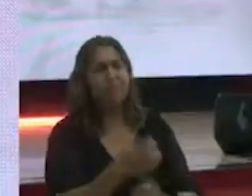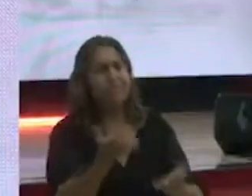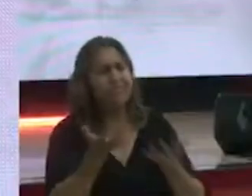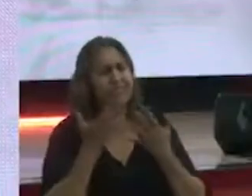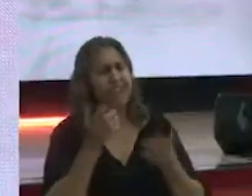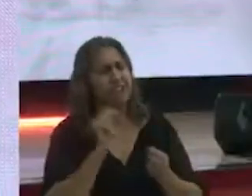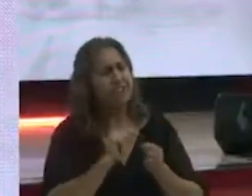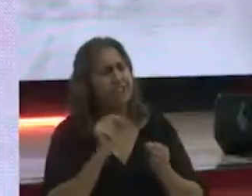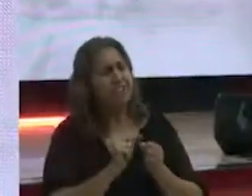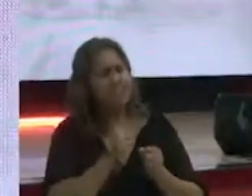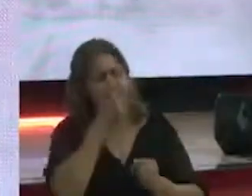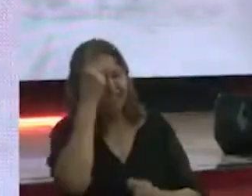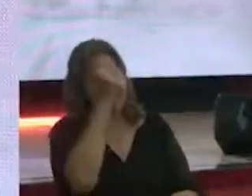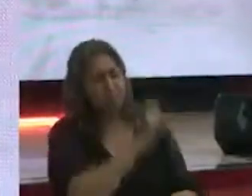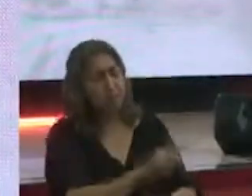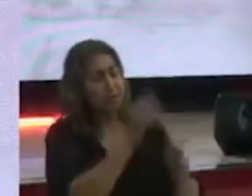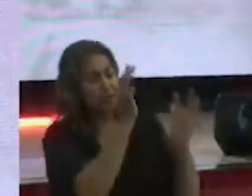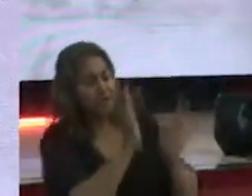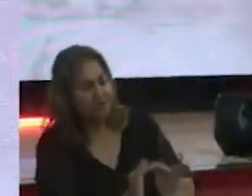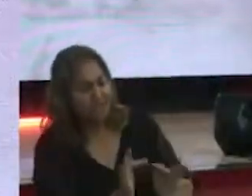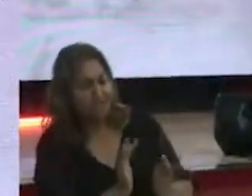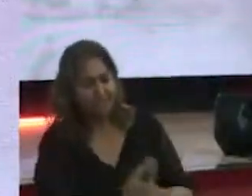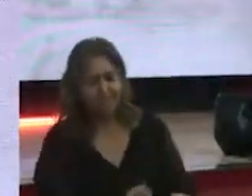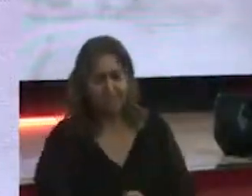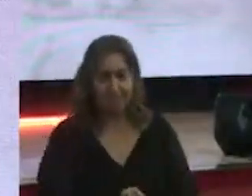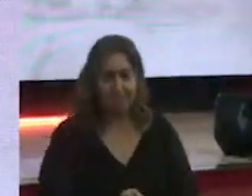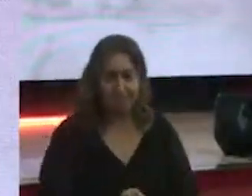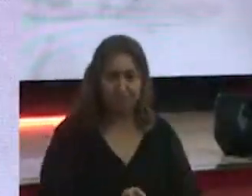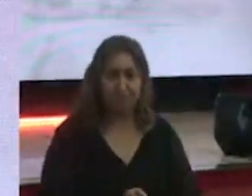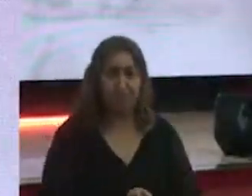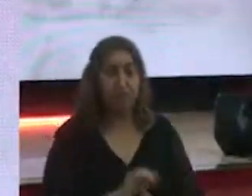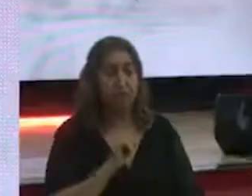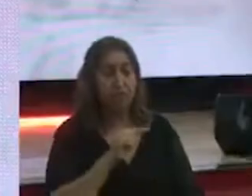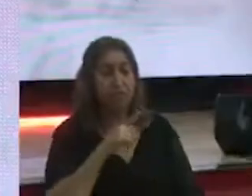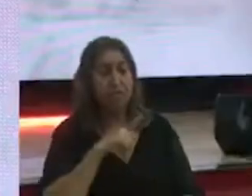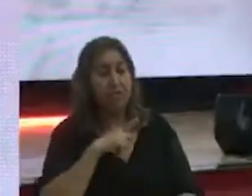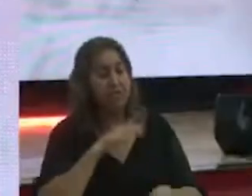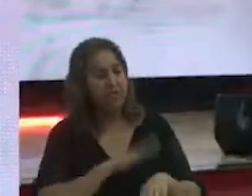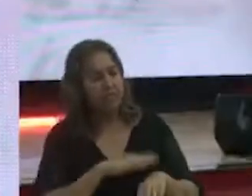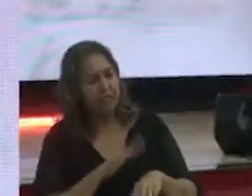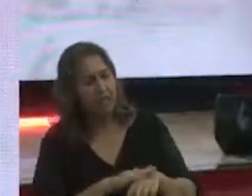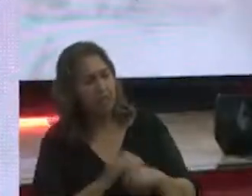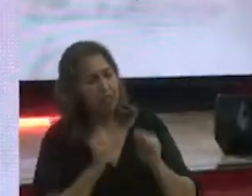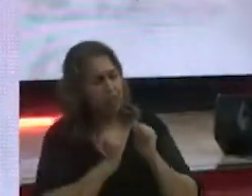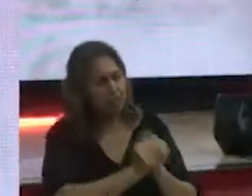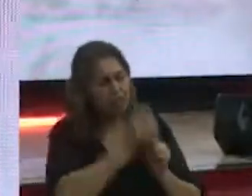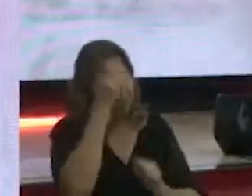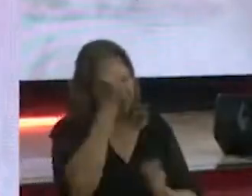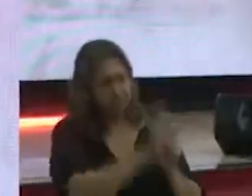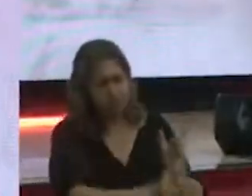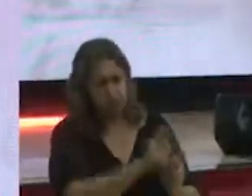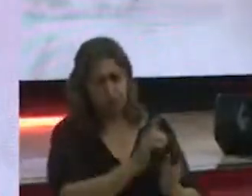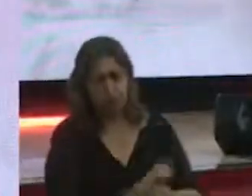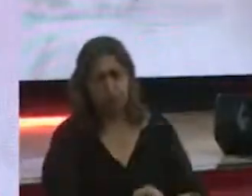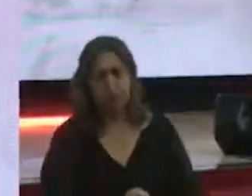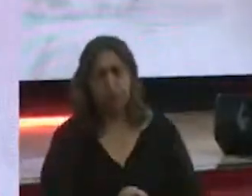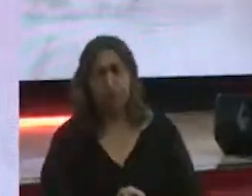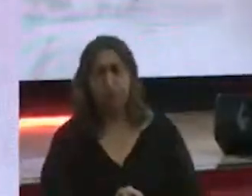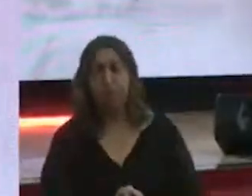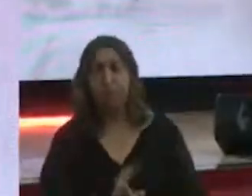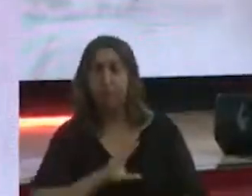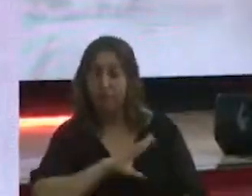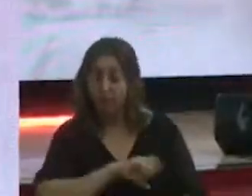fazer esta pessoa feliz você tem tempo para esta pessoa